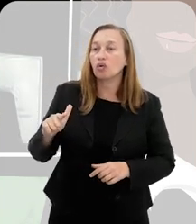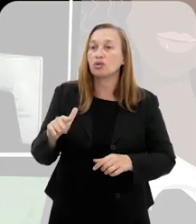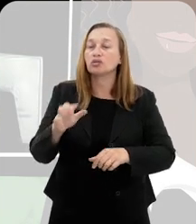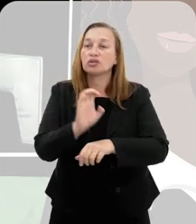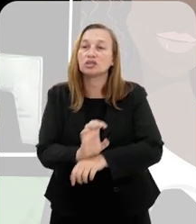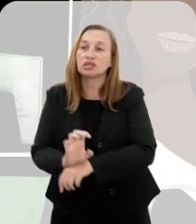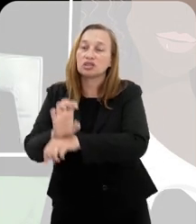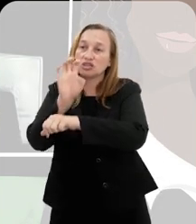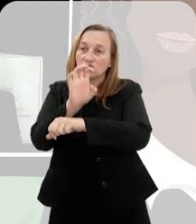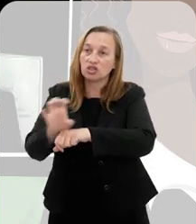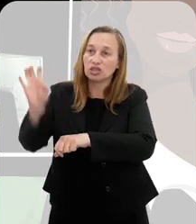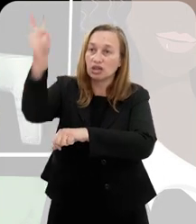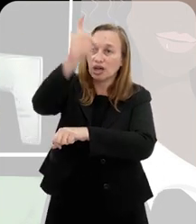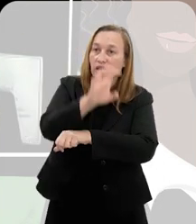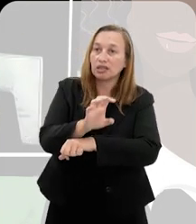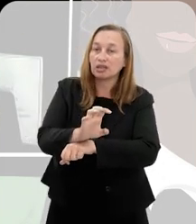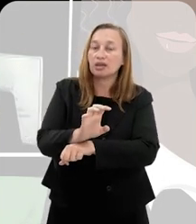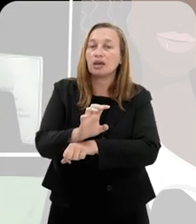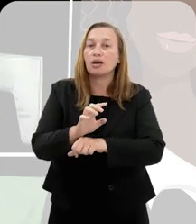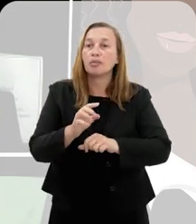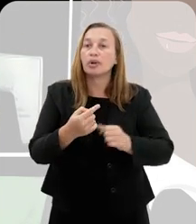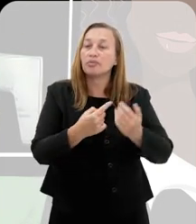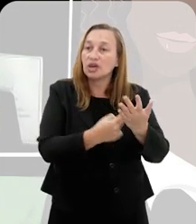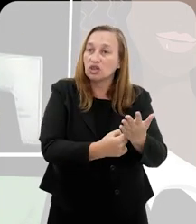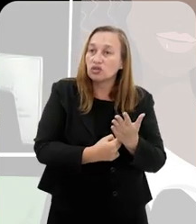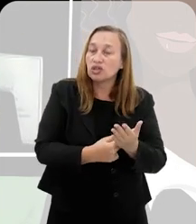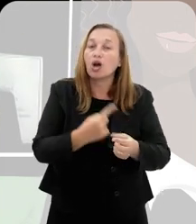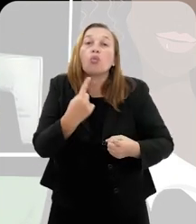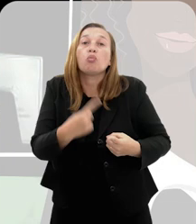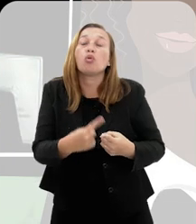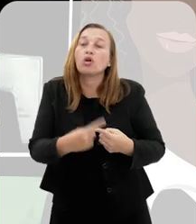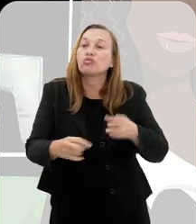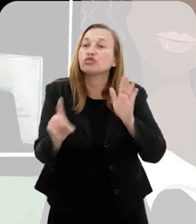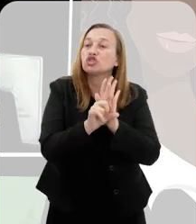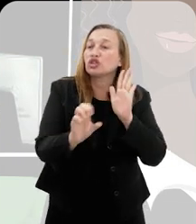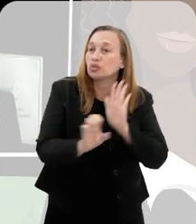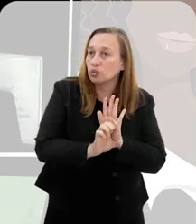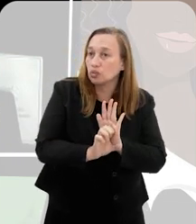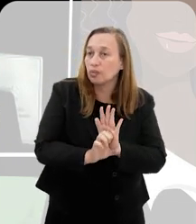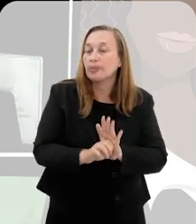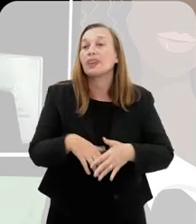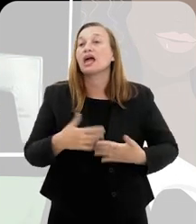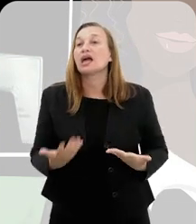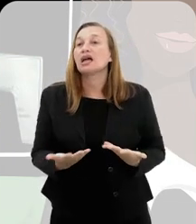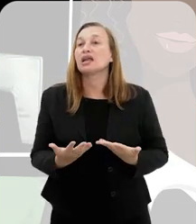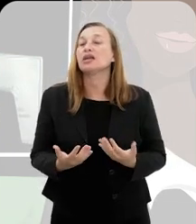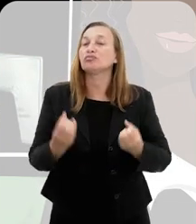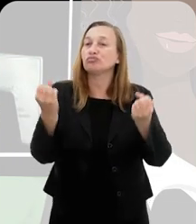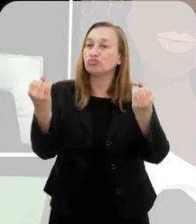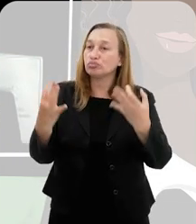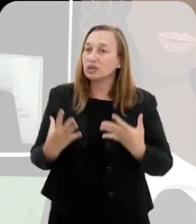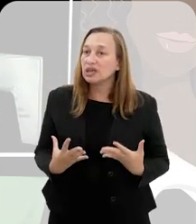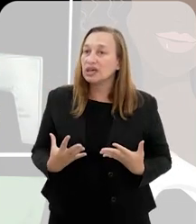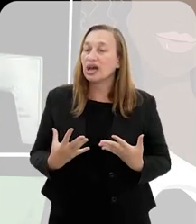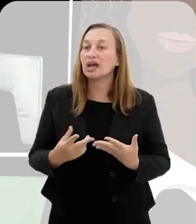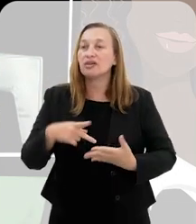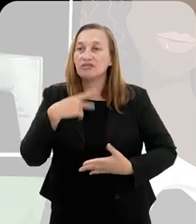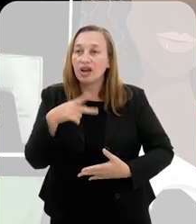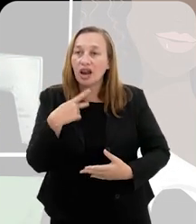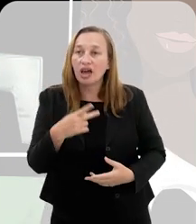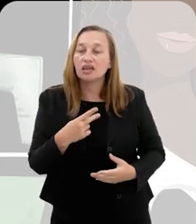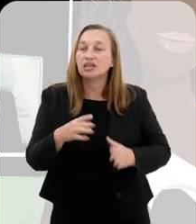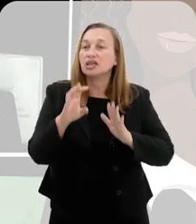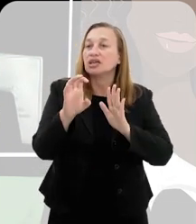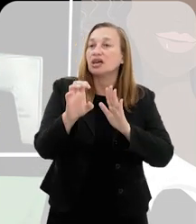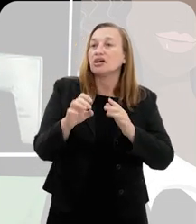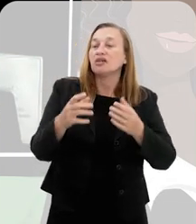me ajudar a justificar o porquê desse estatuto. E aí, nessa participação toda, elas trouxeram